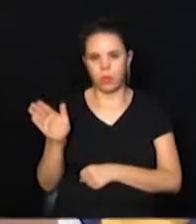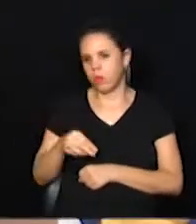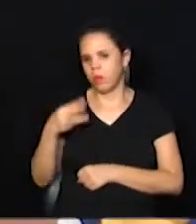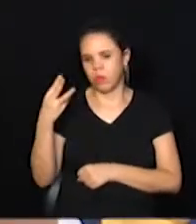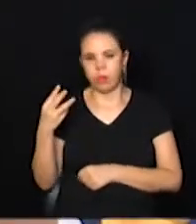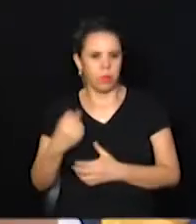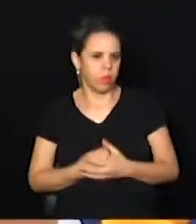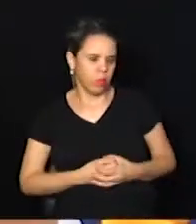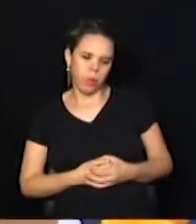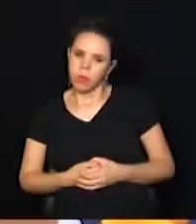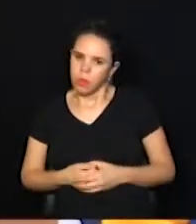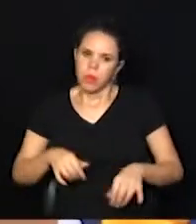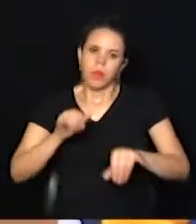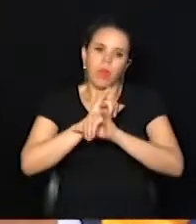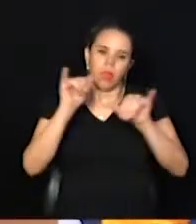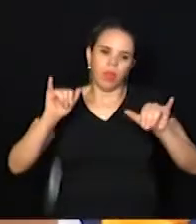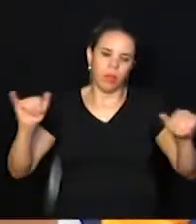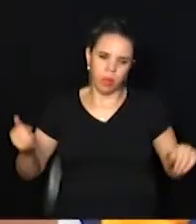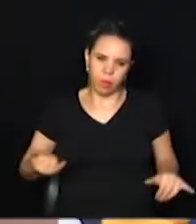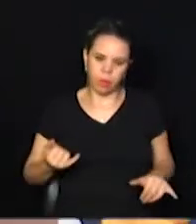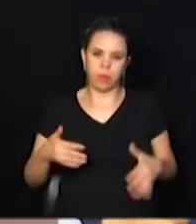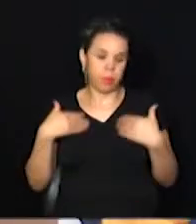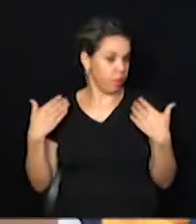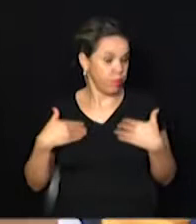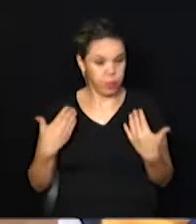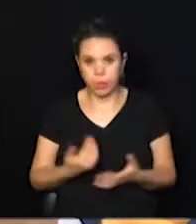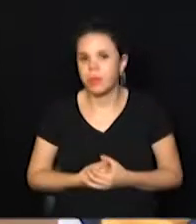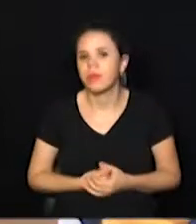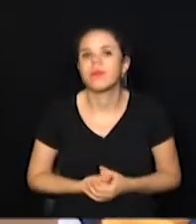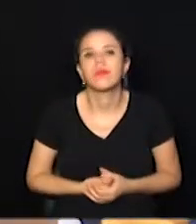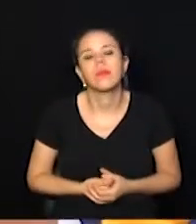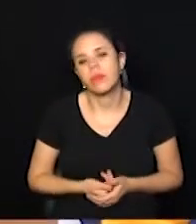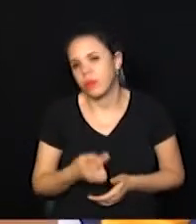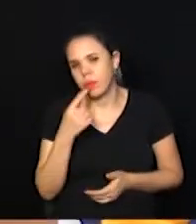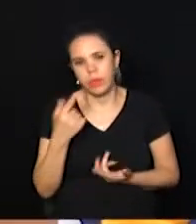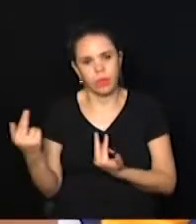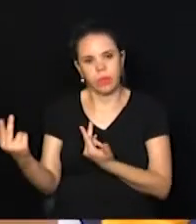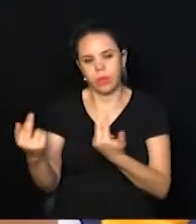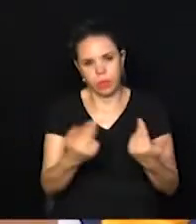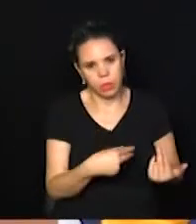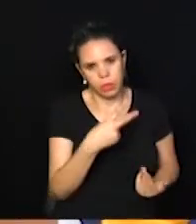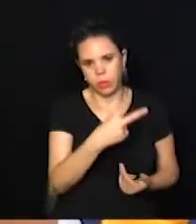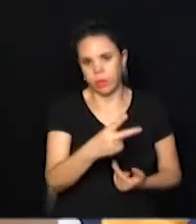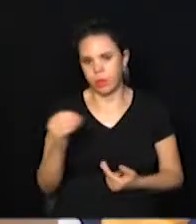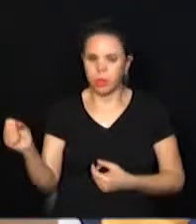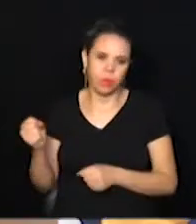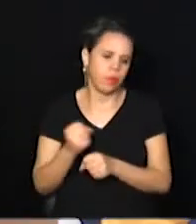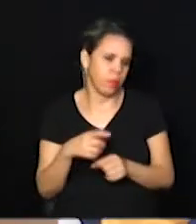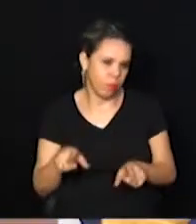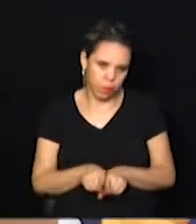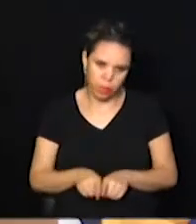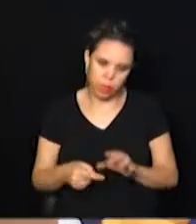3º, e numa campanha extremamente empolgante, tão vermelha quanto a de 2000, e que já apontava